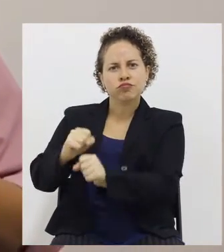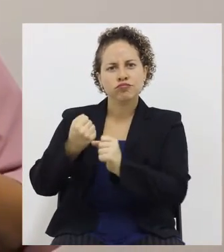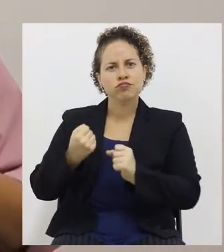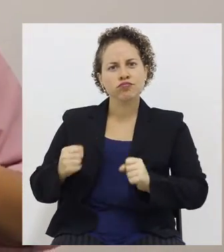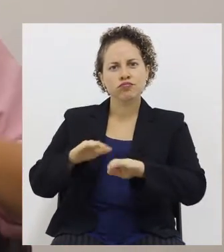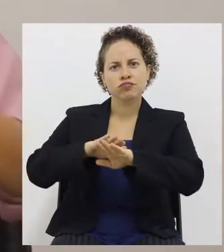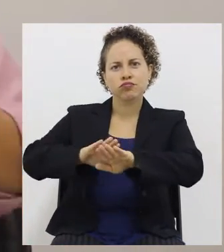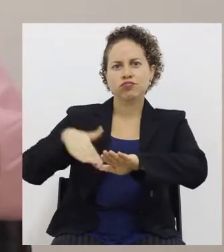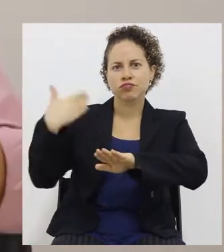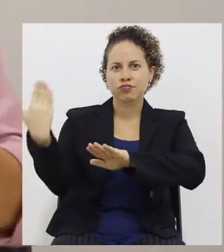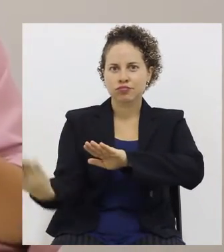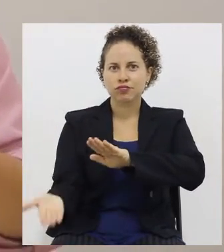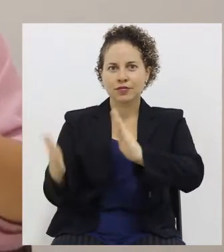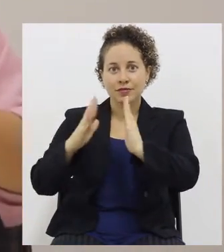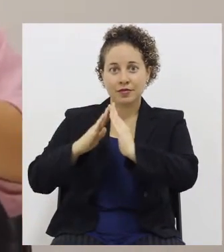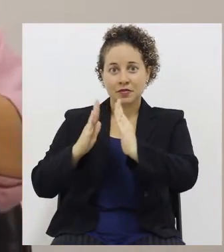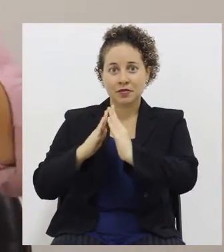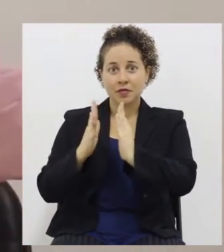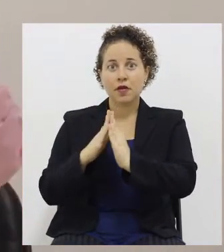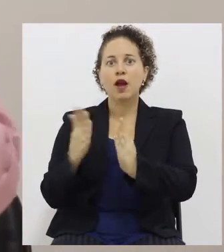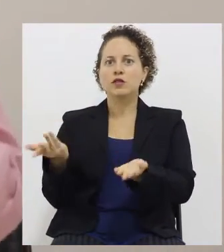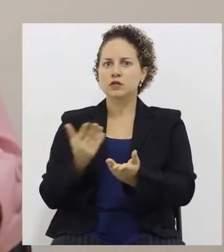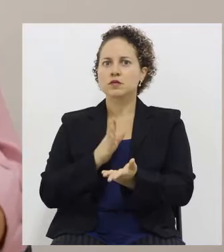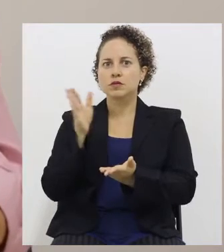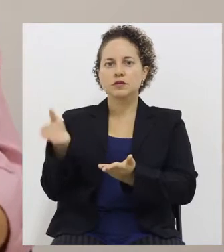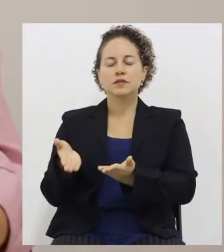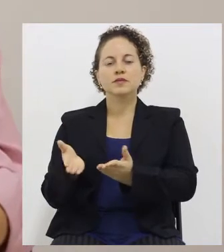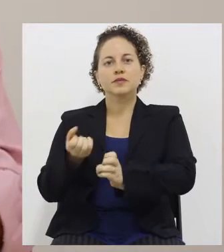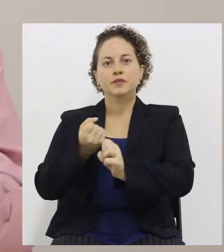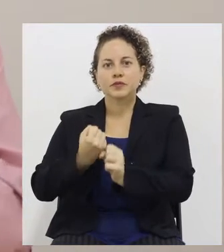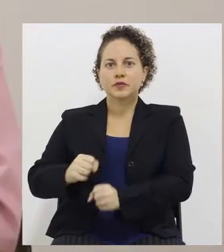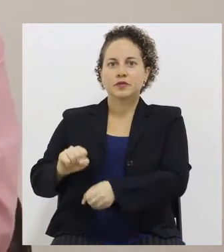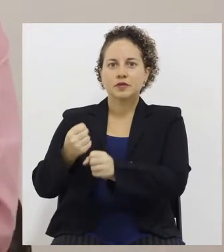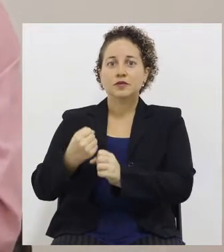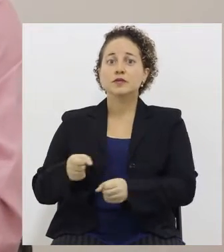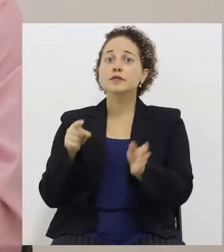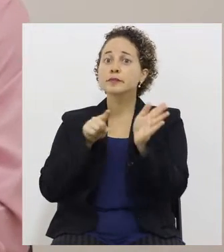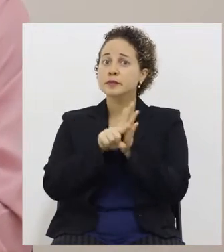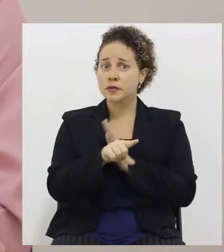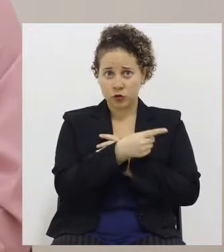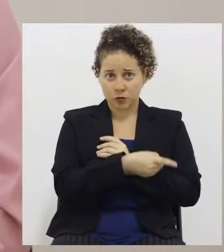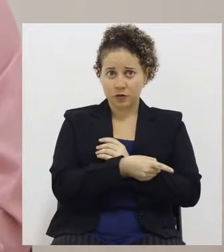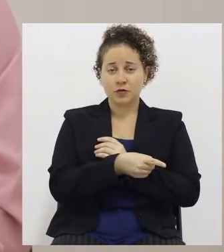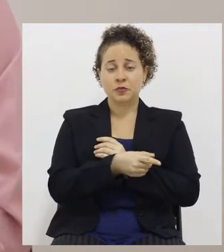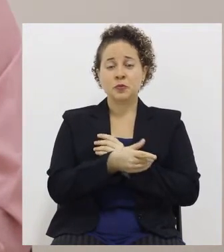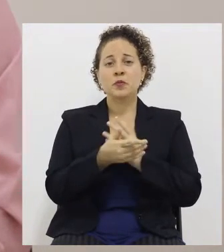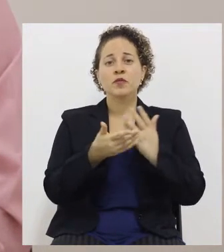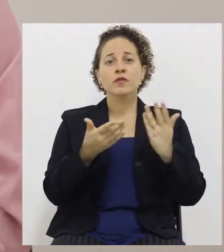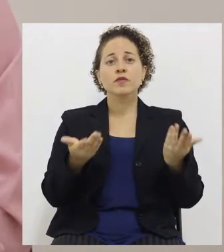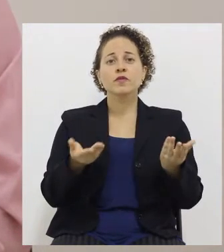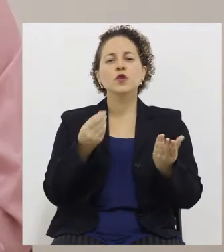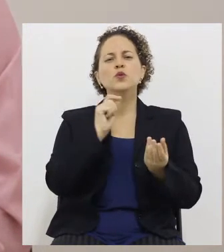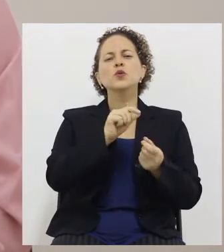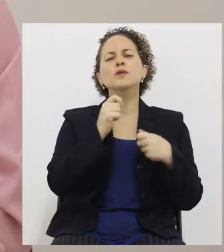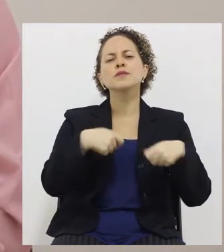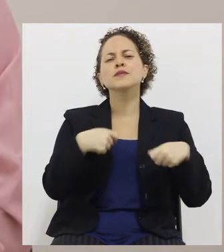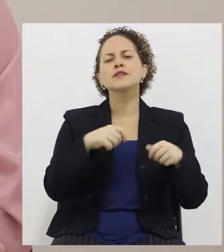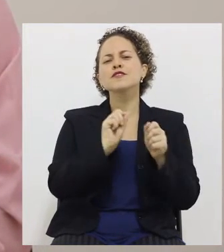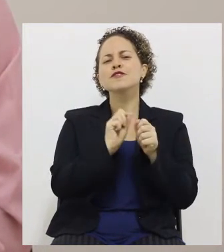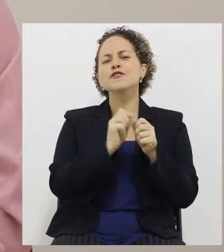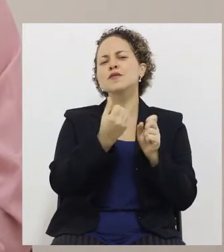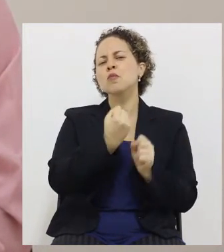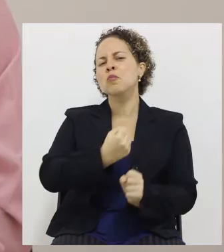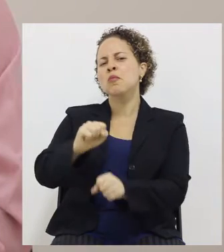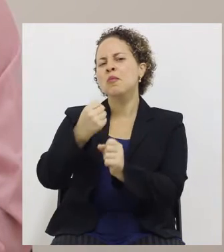nós, por gentileza, vamos fazer a limpeza do quintal dela. Te faço uma pergunta. O que a gente precisa para